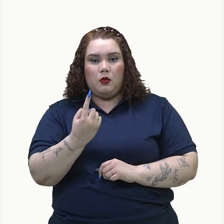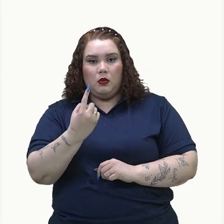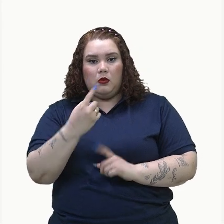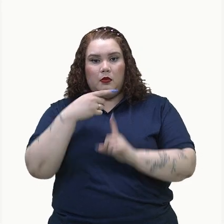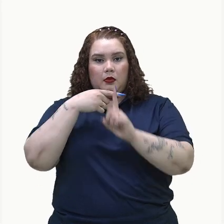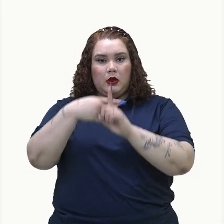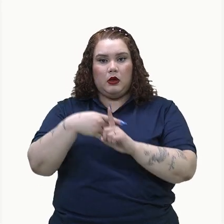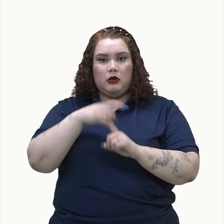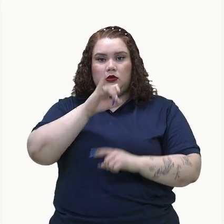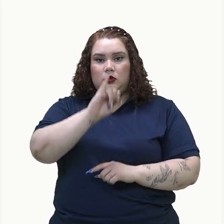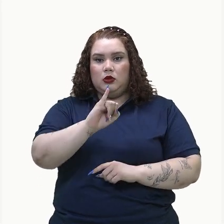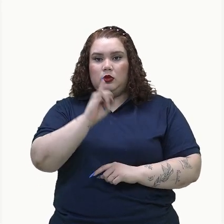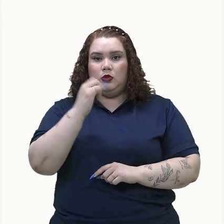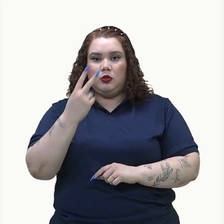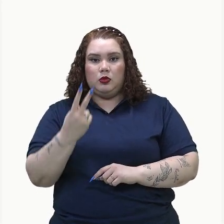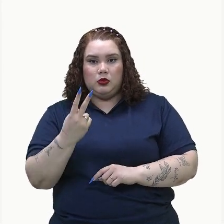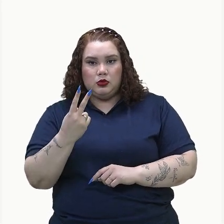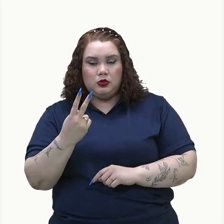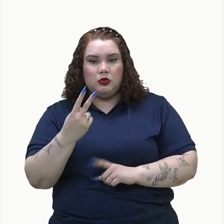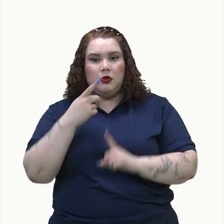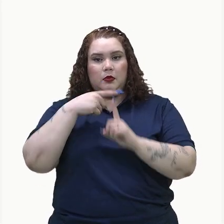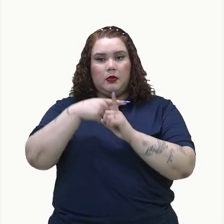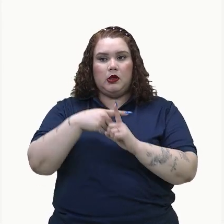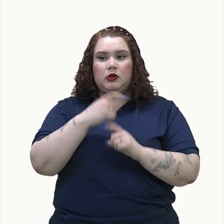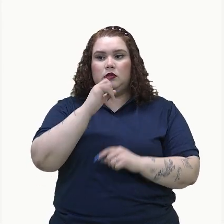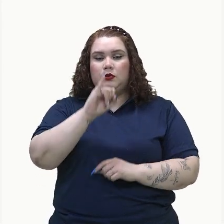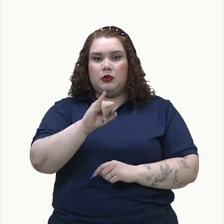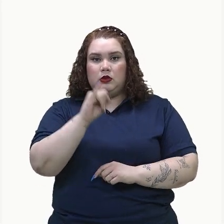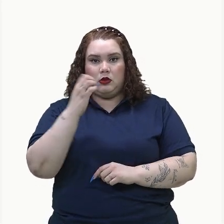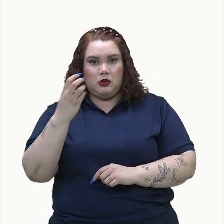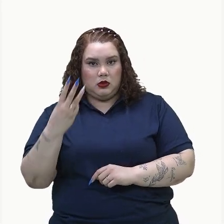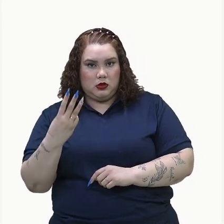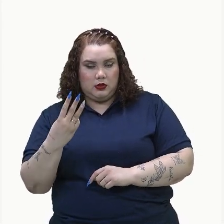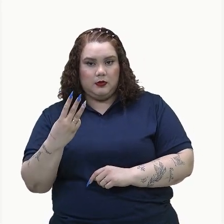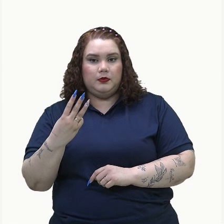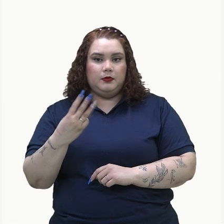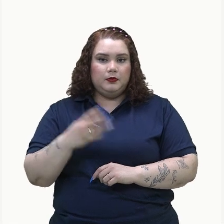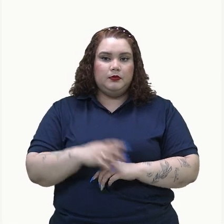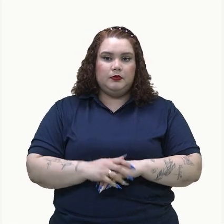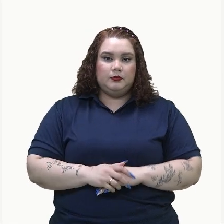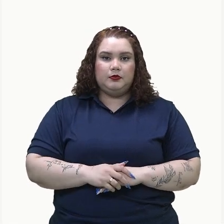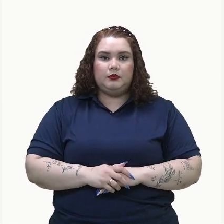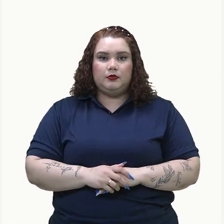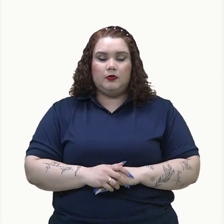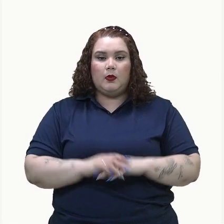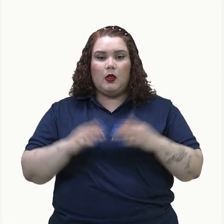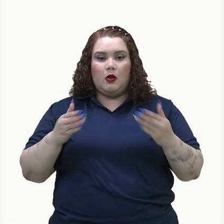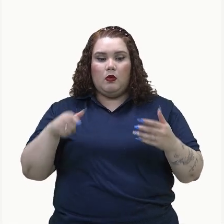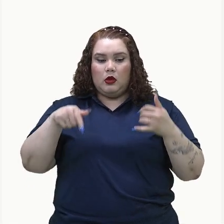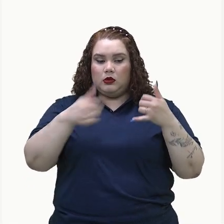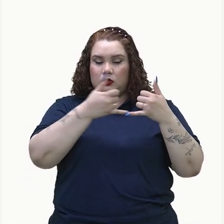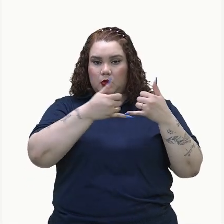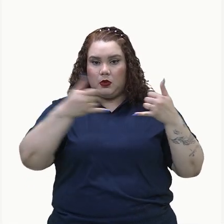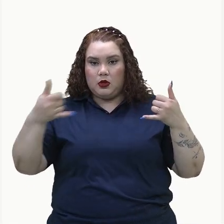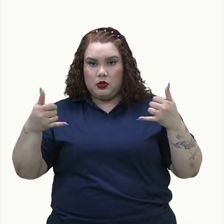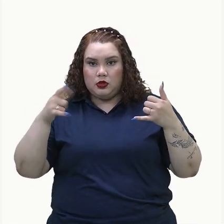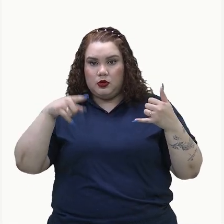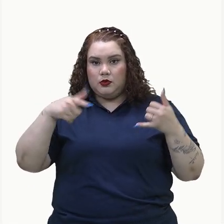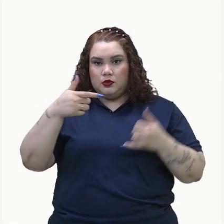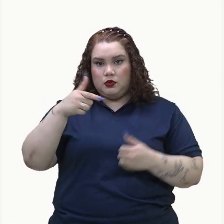mais o I2 mais o I3. A corrente total aqui é 28,